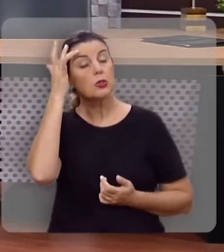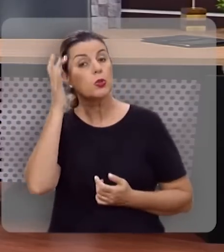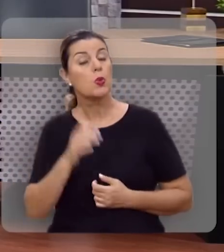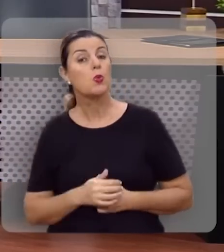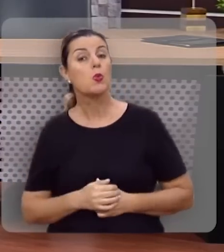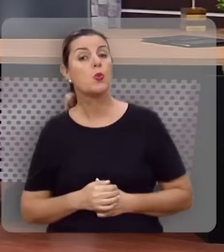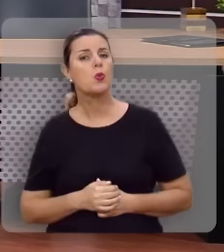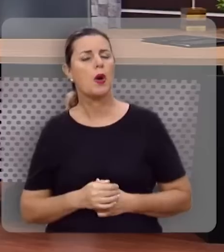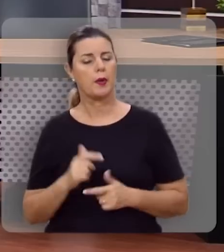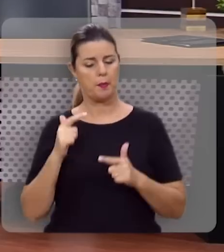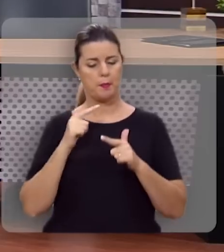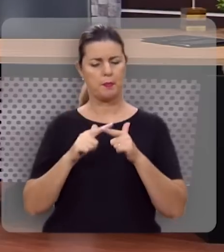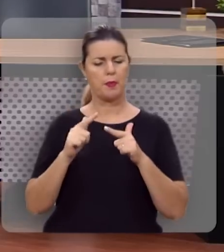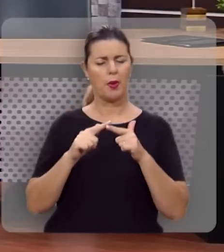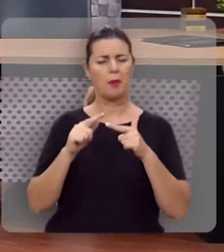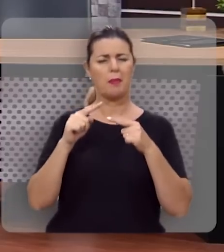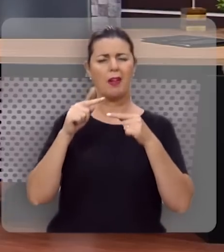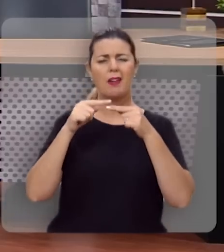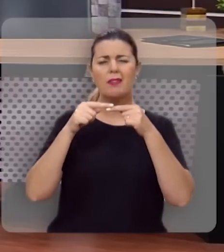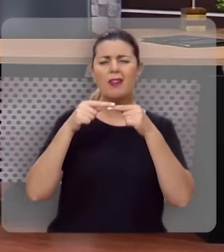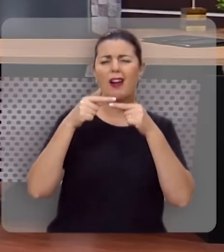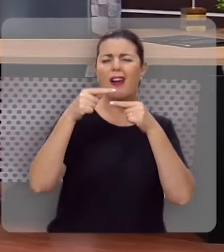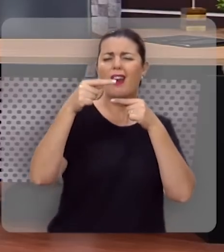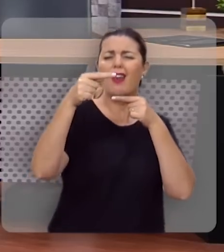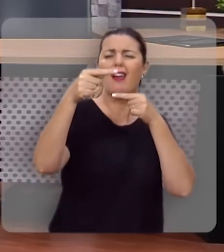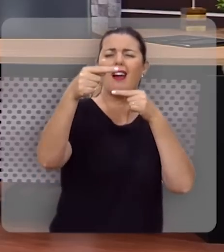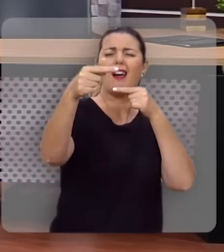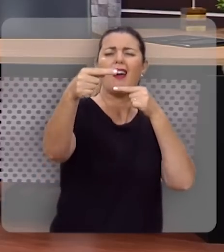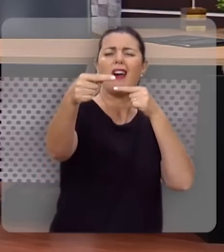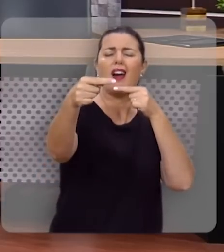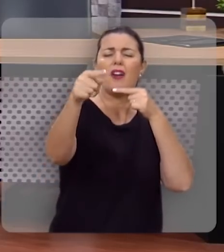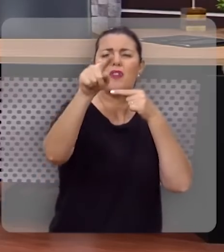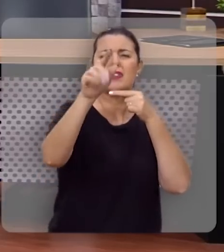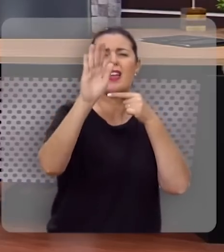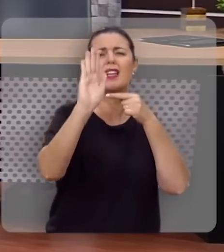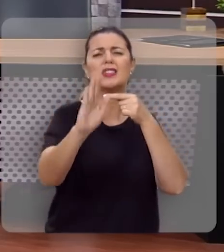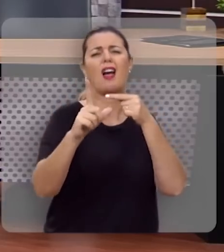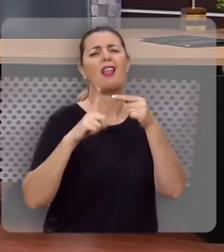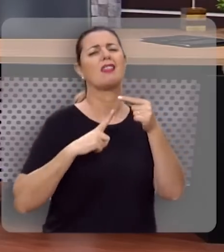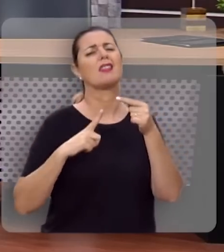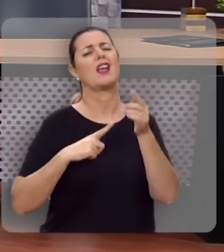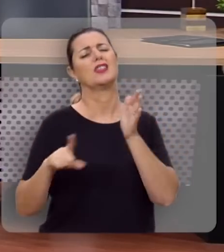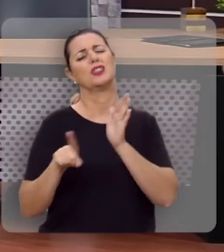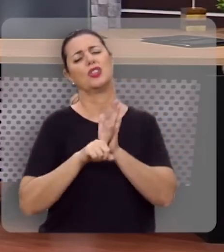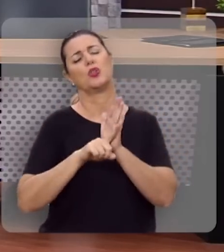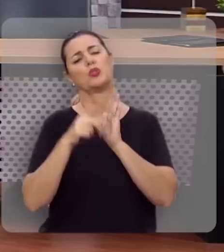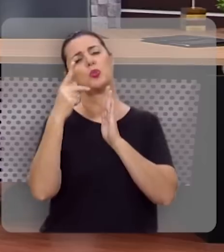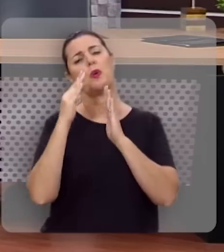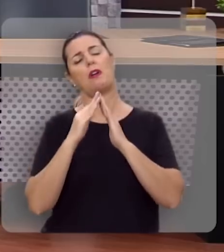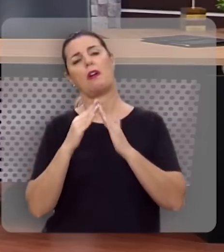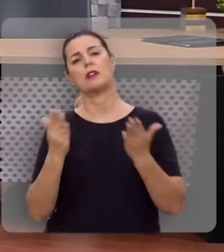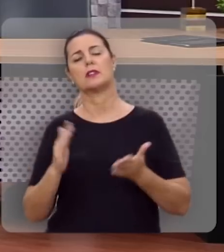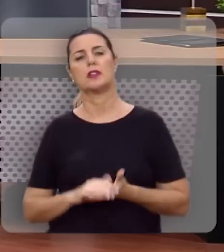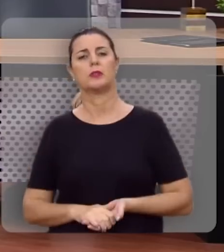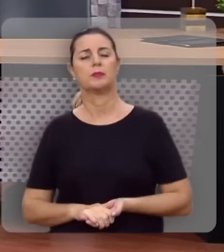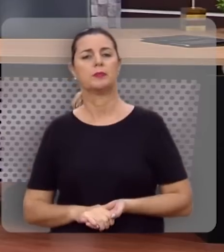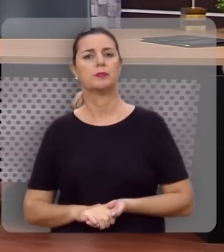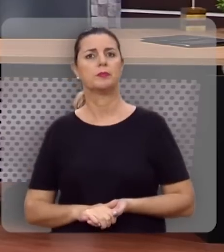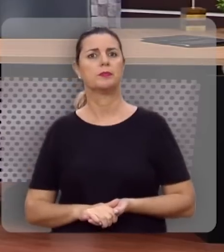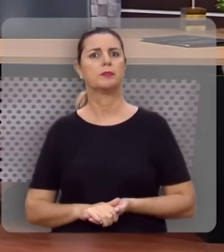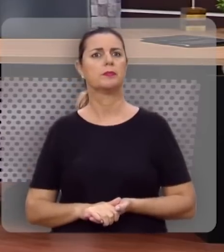Daquele tipo de gente que o problema está lá do outro lado do Atlântico, você pensa que já está batendo na porta da sua